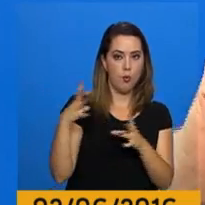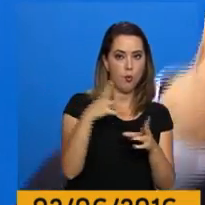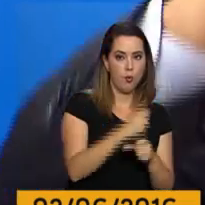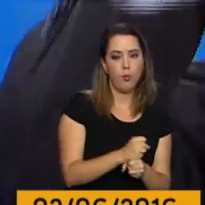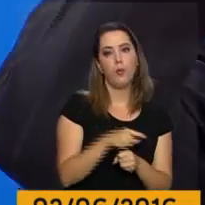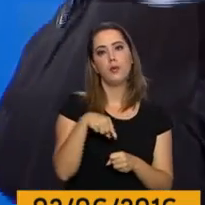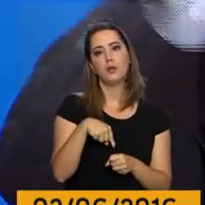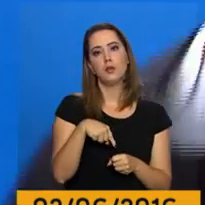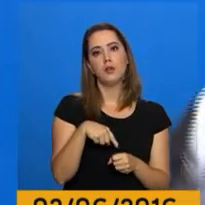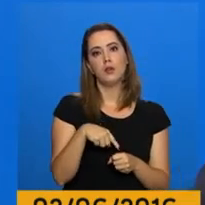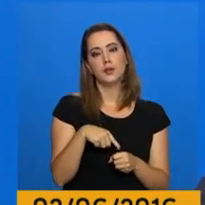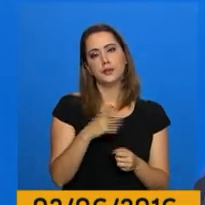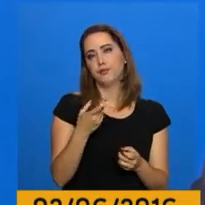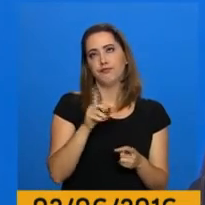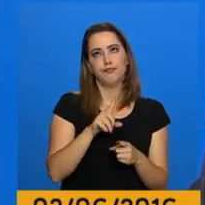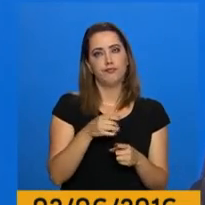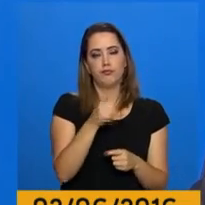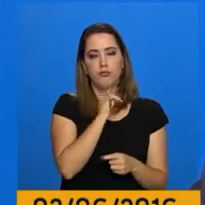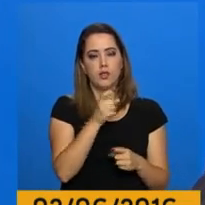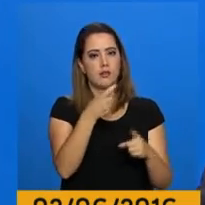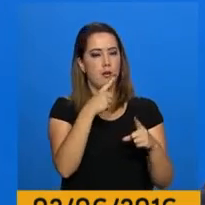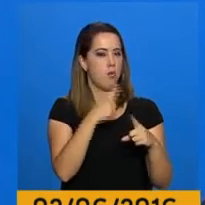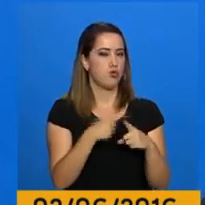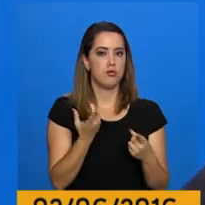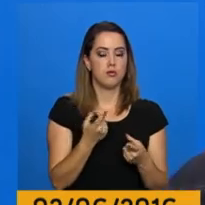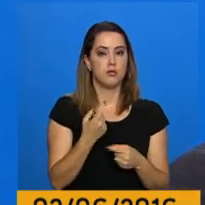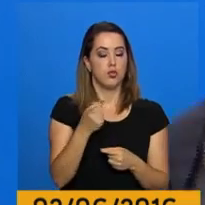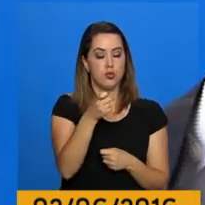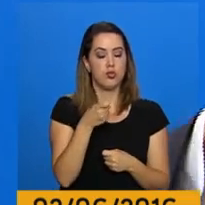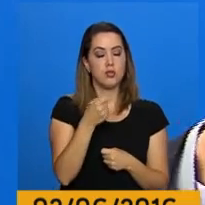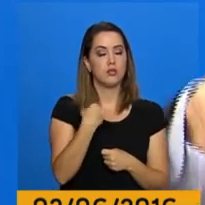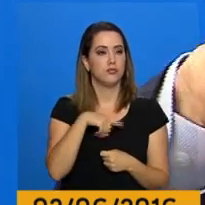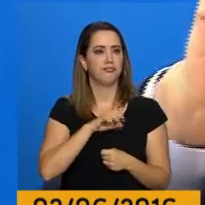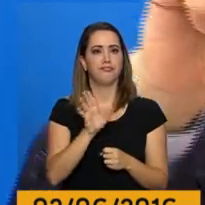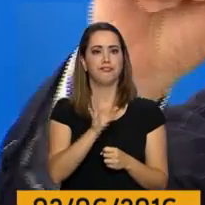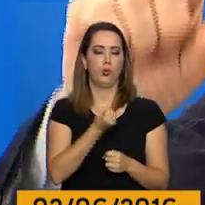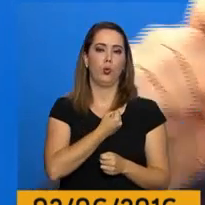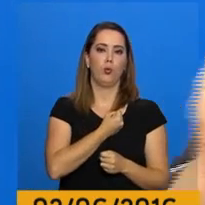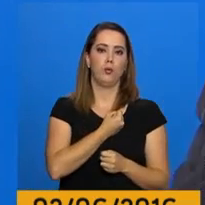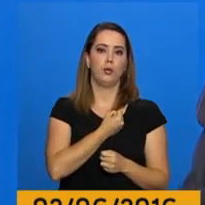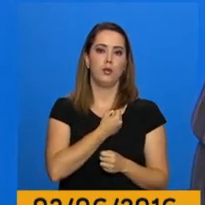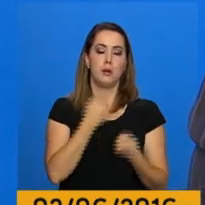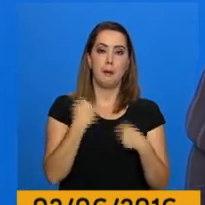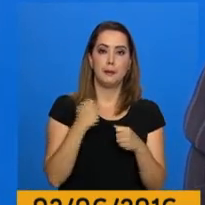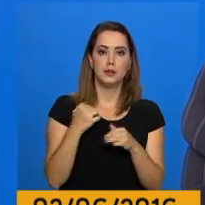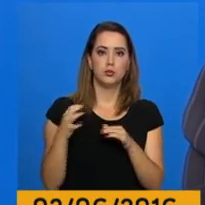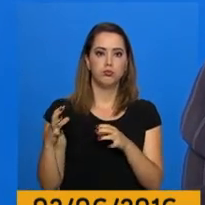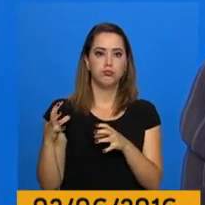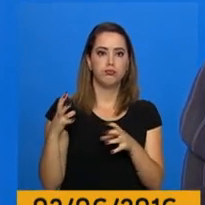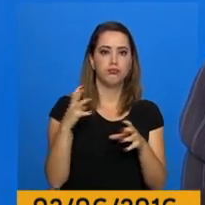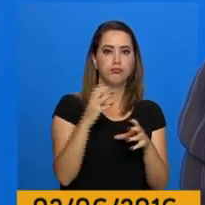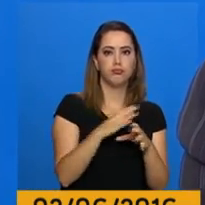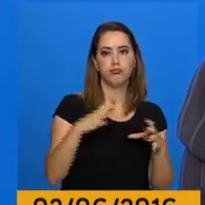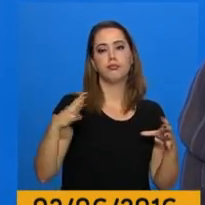teriam X, não vou colocar número nenhum. Isso teria que se somar ainda esta outra variável que nós colocamos aqui